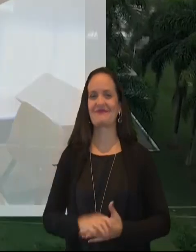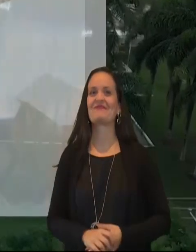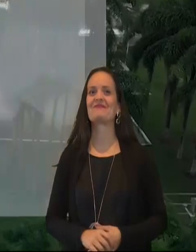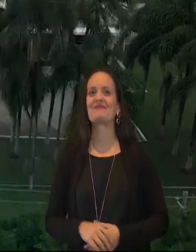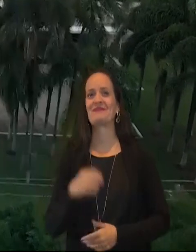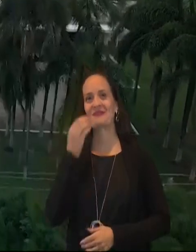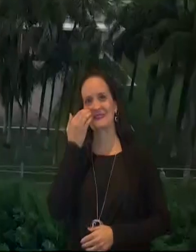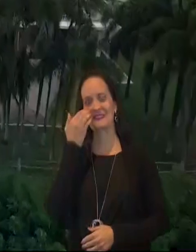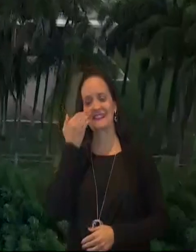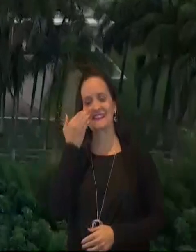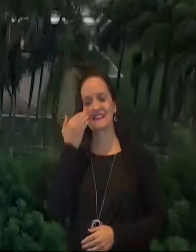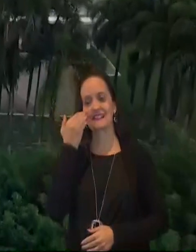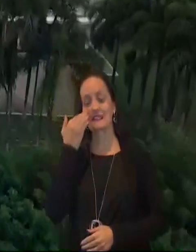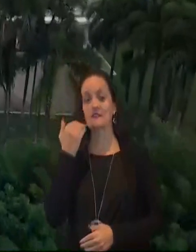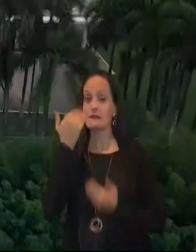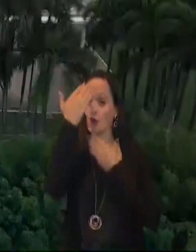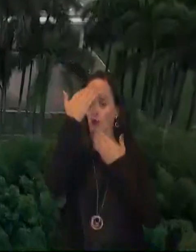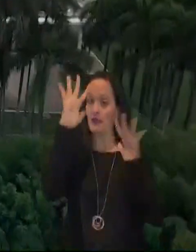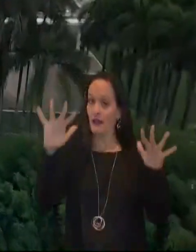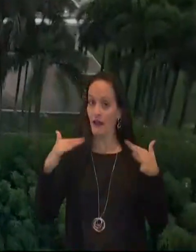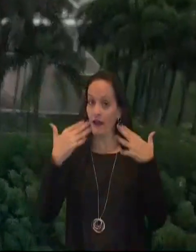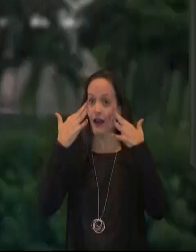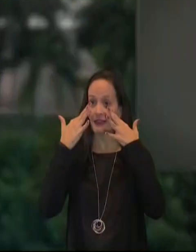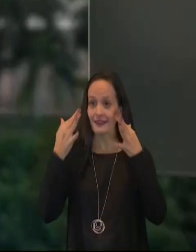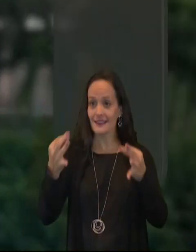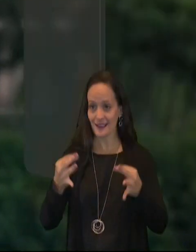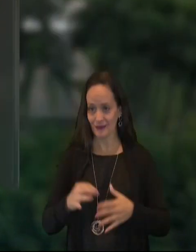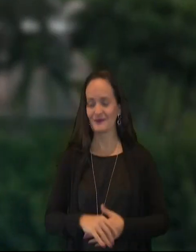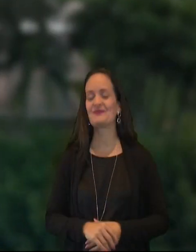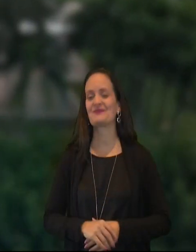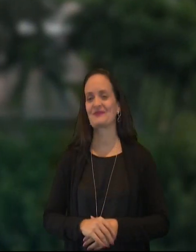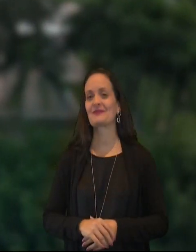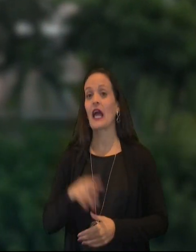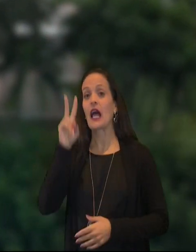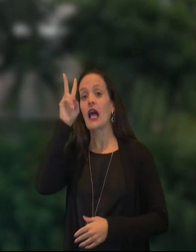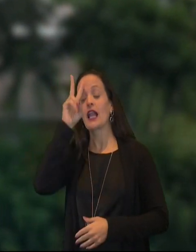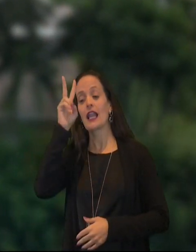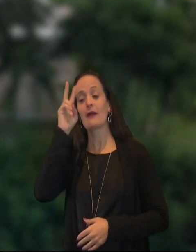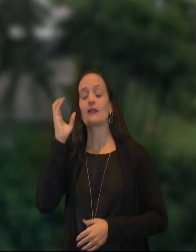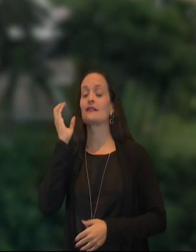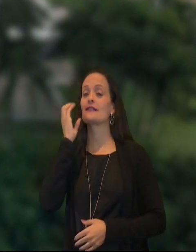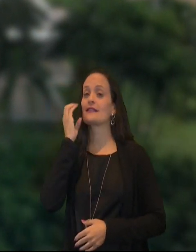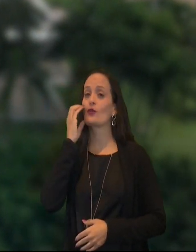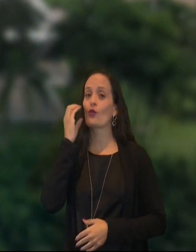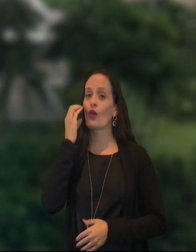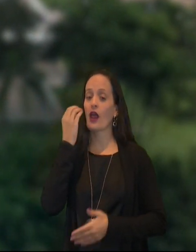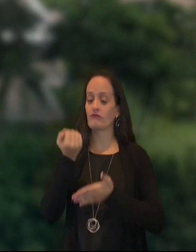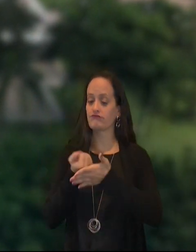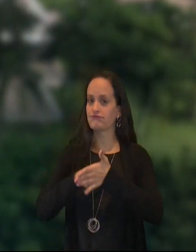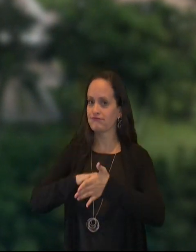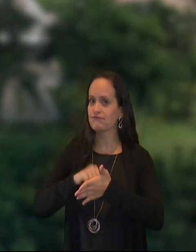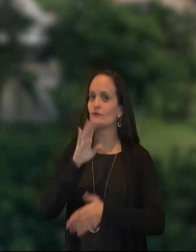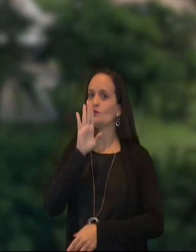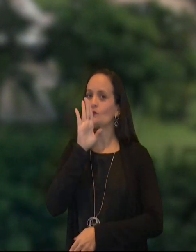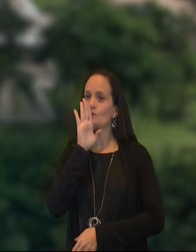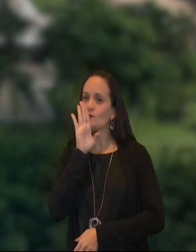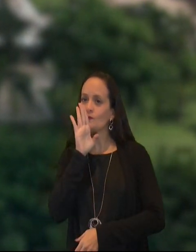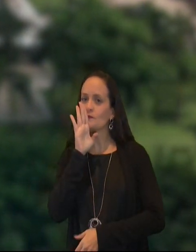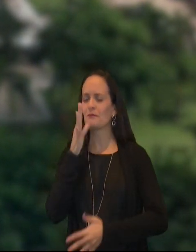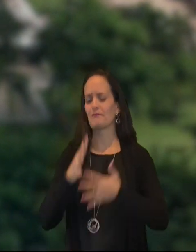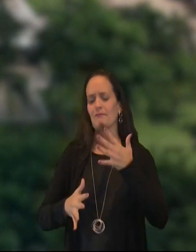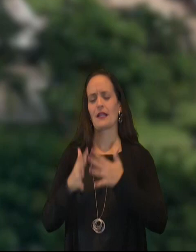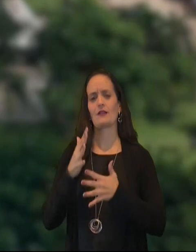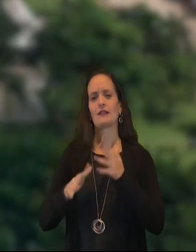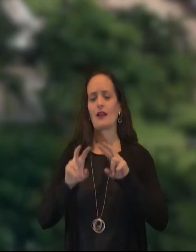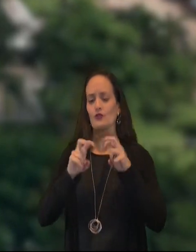61-98175-8448. Muito obrigado pela sua atenção. Lembre-se de colocar o celular no modo silencioso para que não